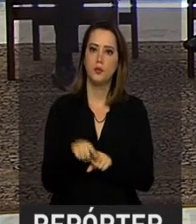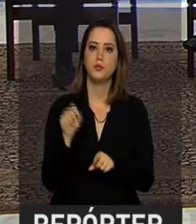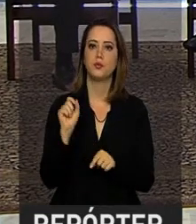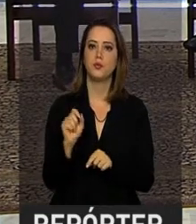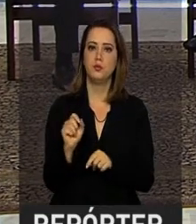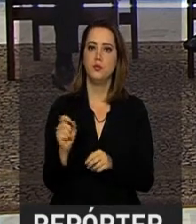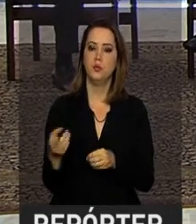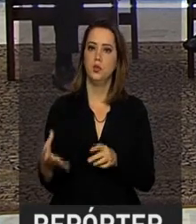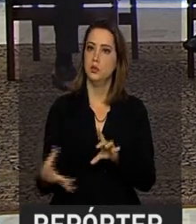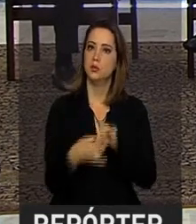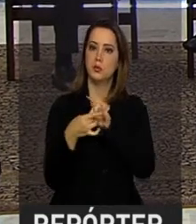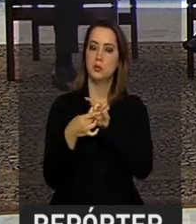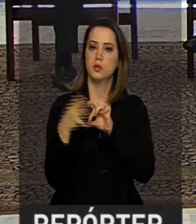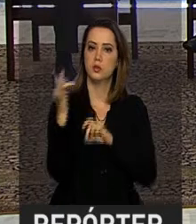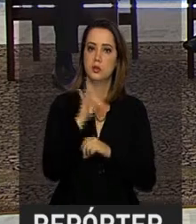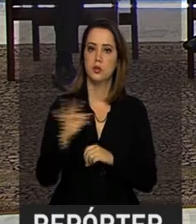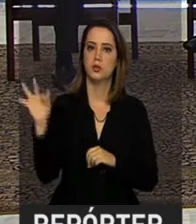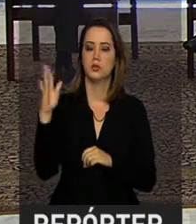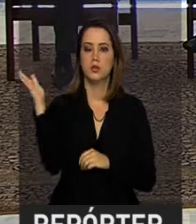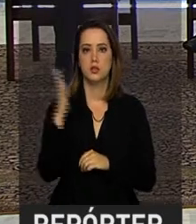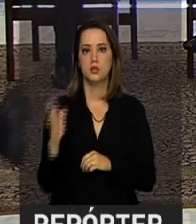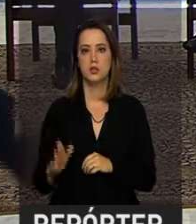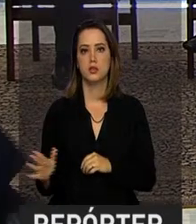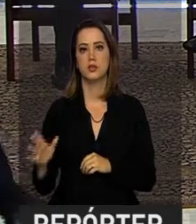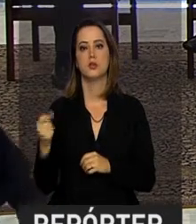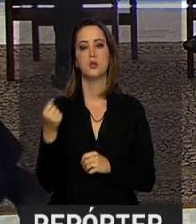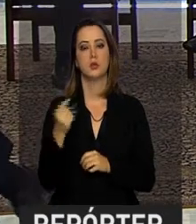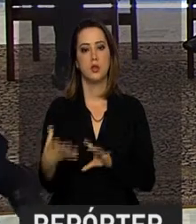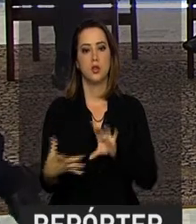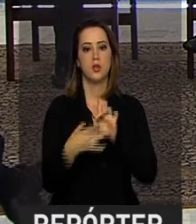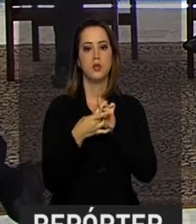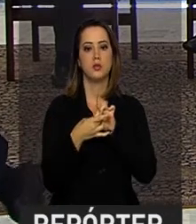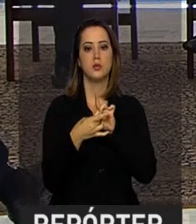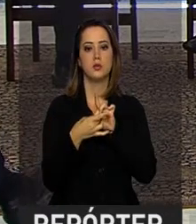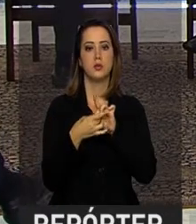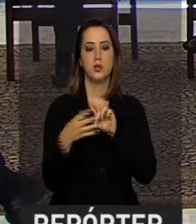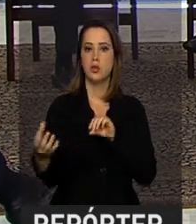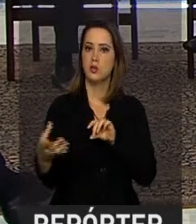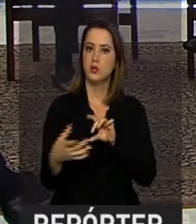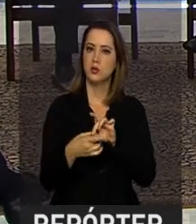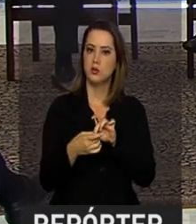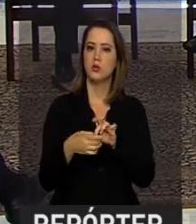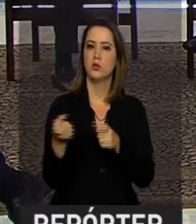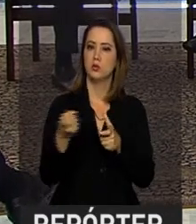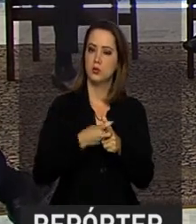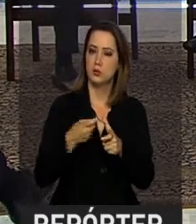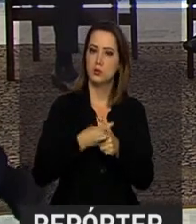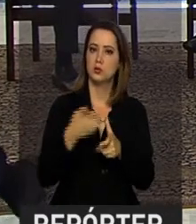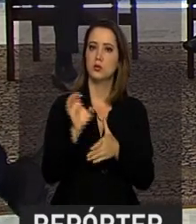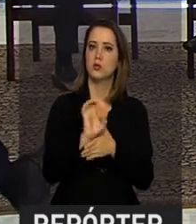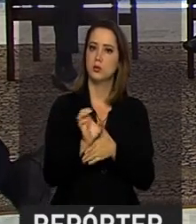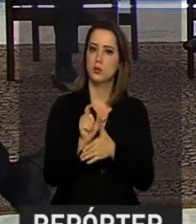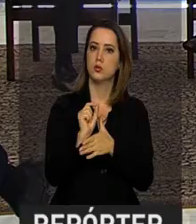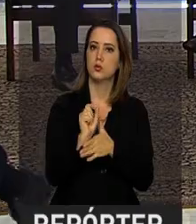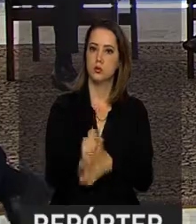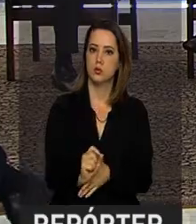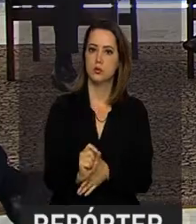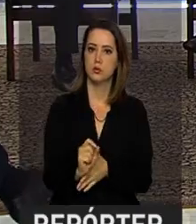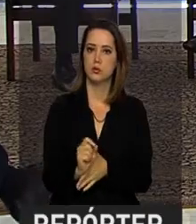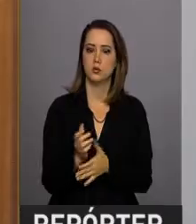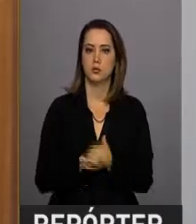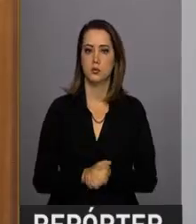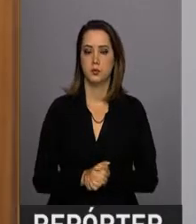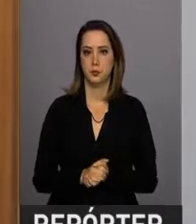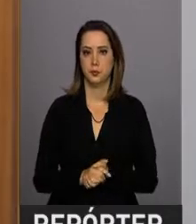federação brasileira que mal se inicia com a repactuação ainda emergencial da dívida mobiliária é dos